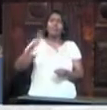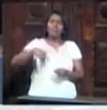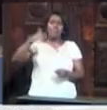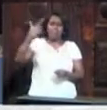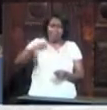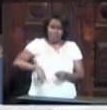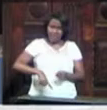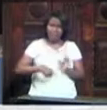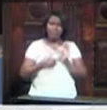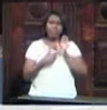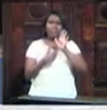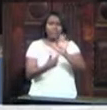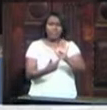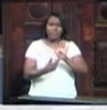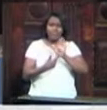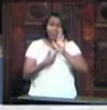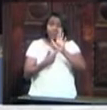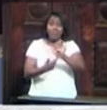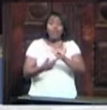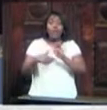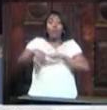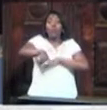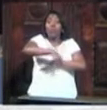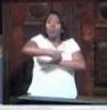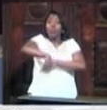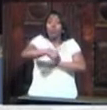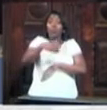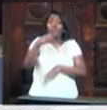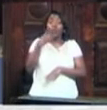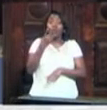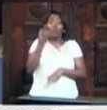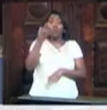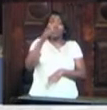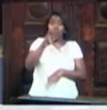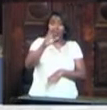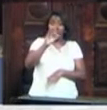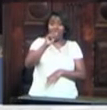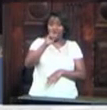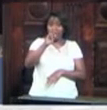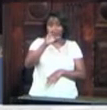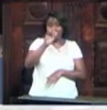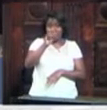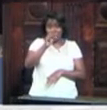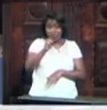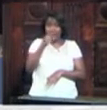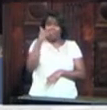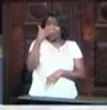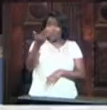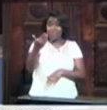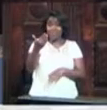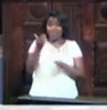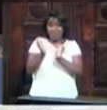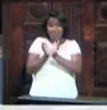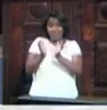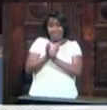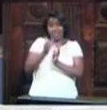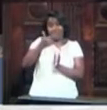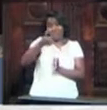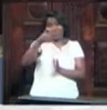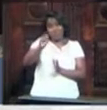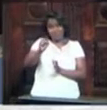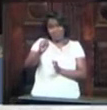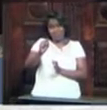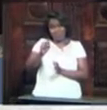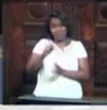presidente. Rua Doutor Álvaro da Silva, em frente à quadra 28, entre